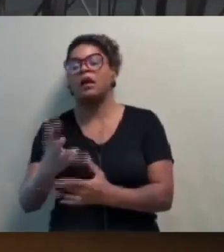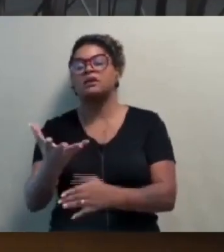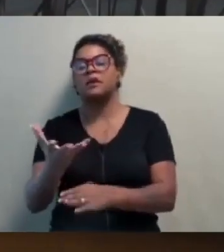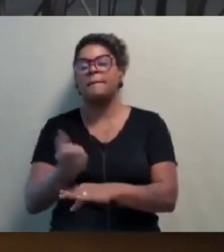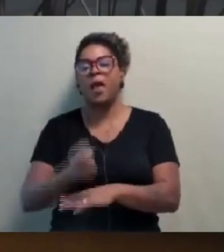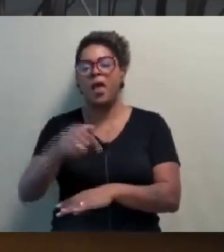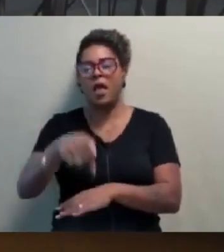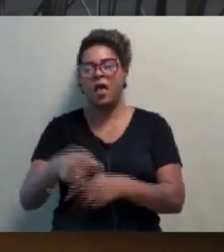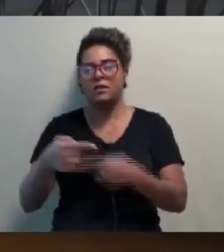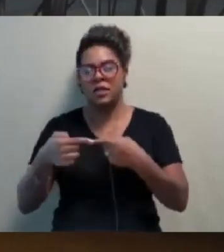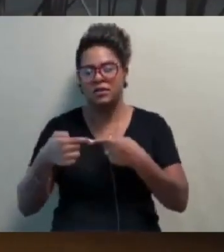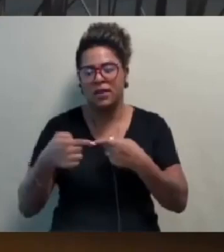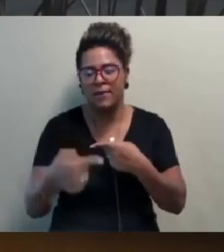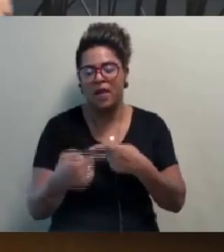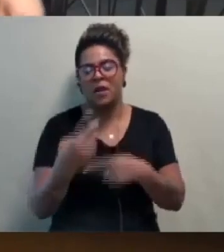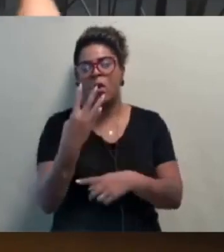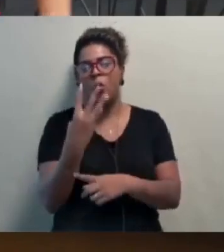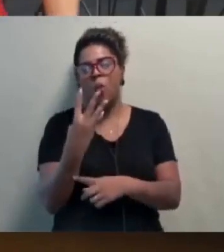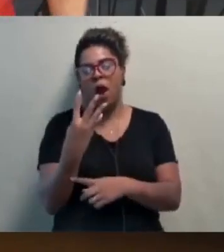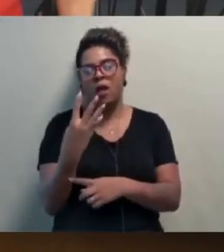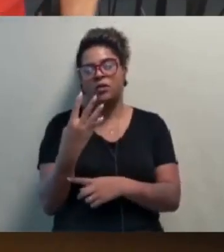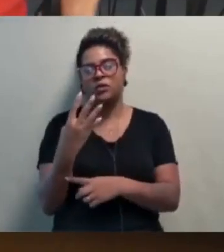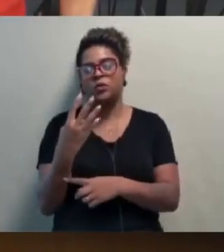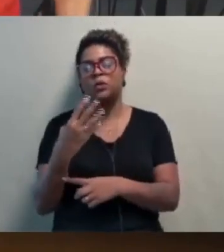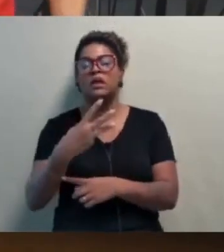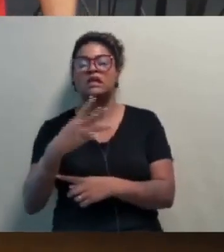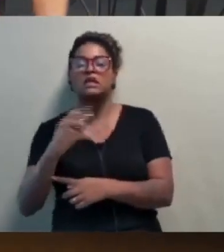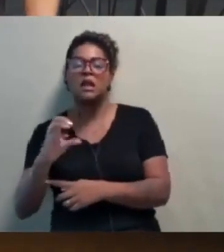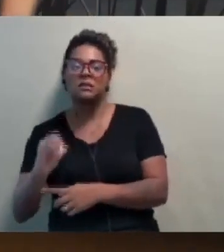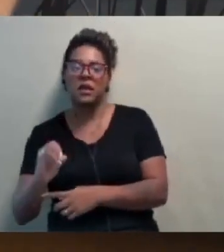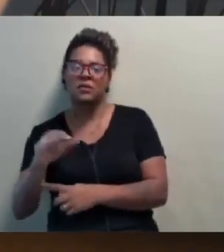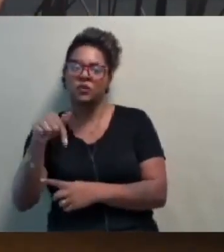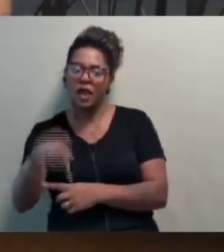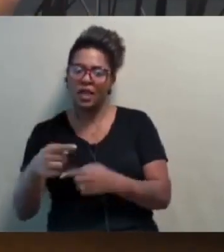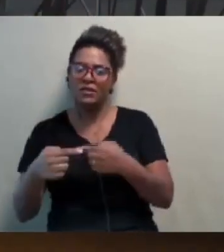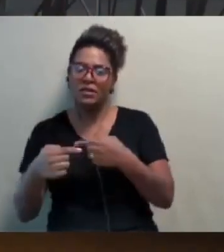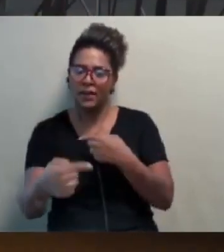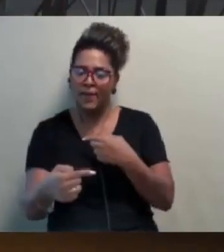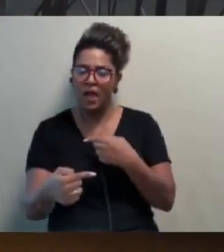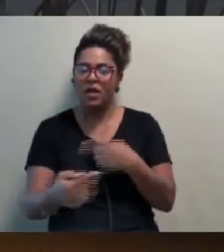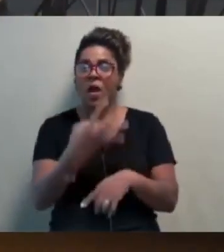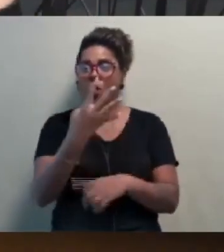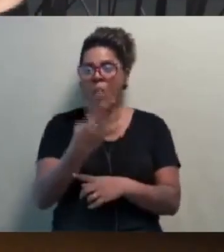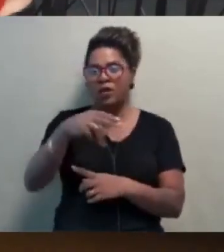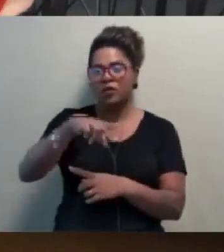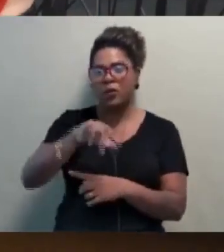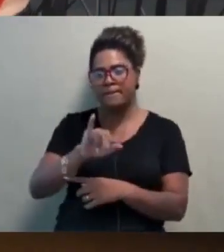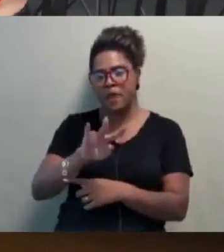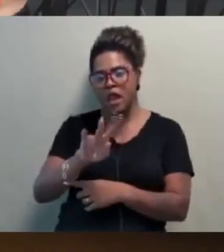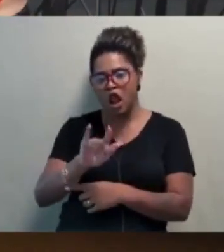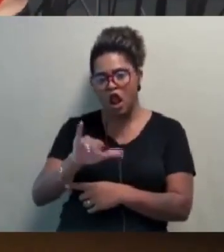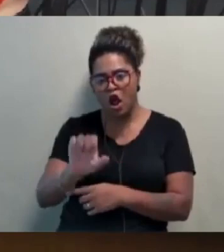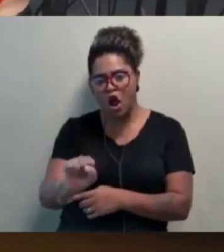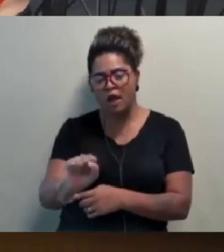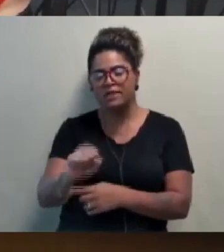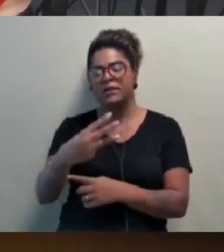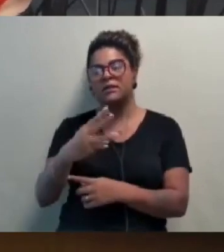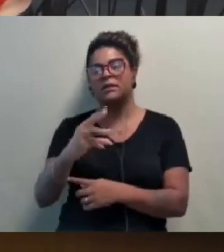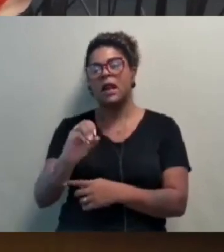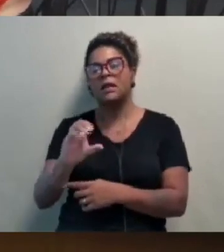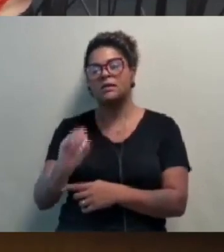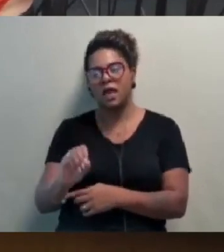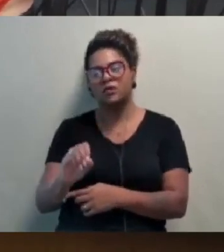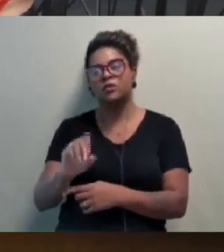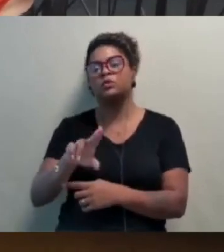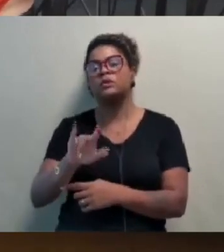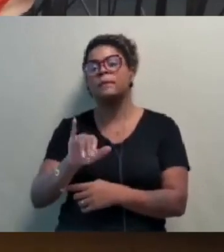prefeito não mudar de ideia, essa semana eles vão receber 4 milhões e 300 mil reais. Se eles conseguiram a outorga,